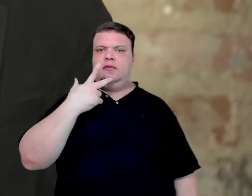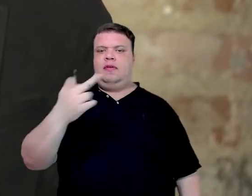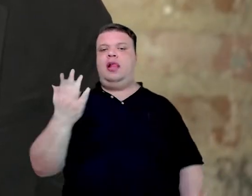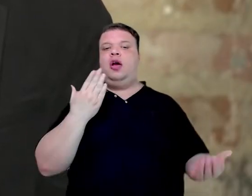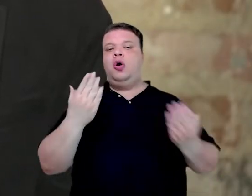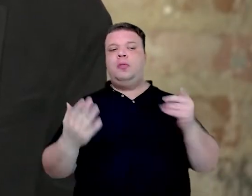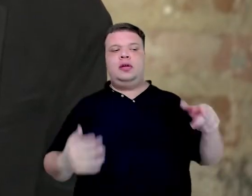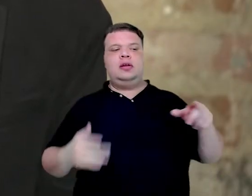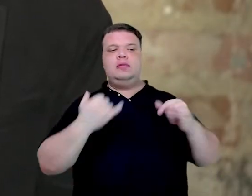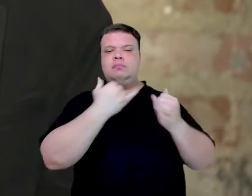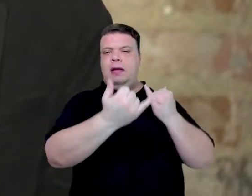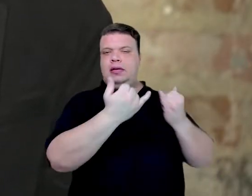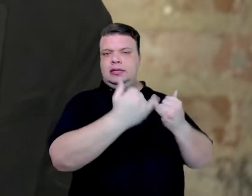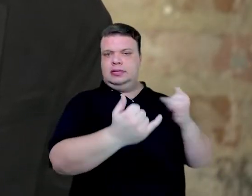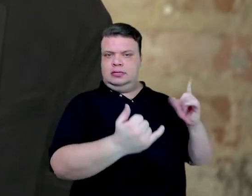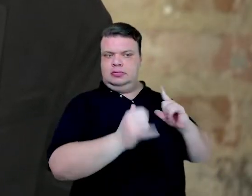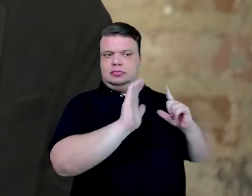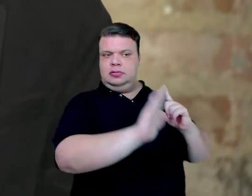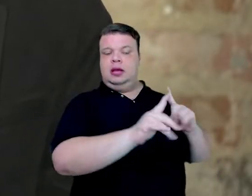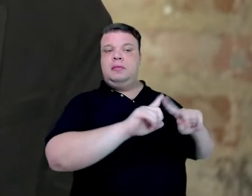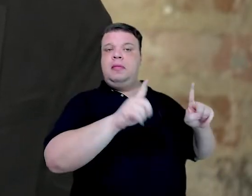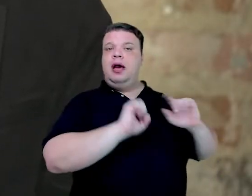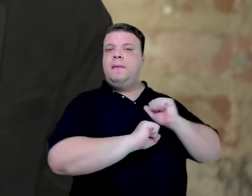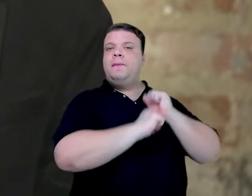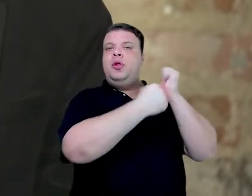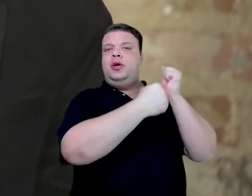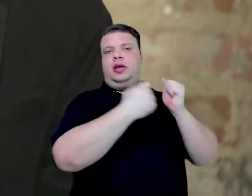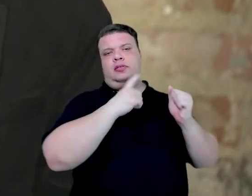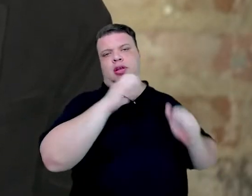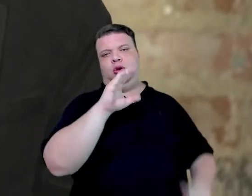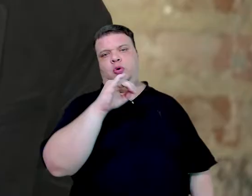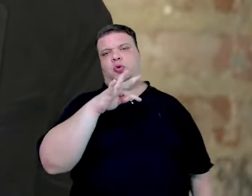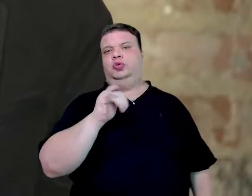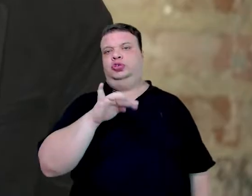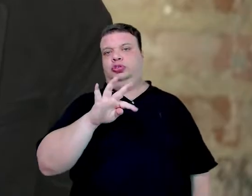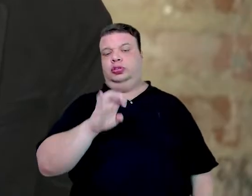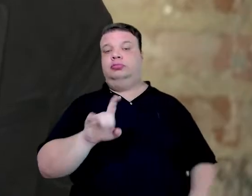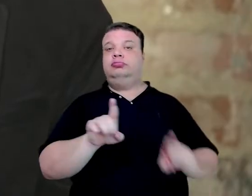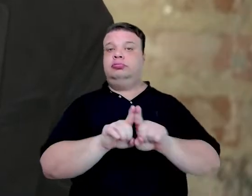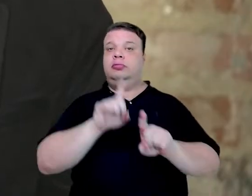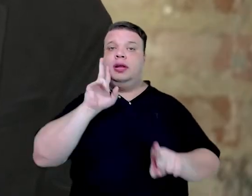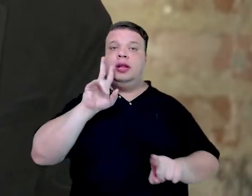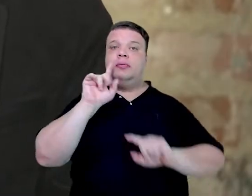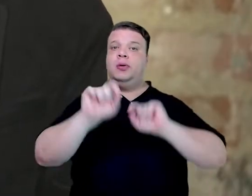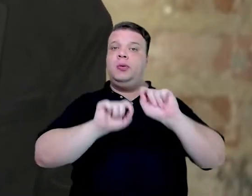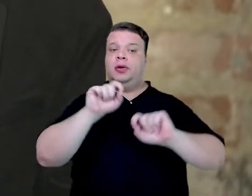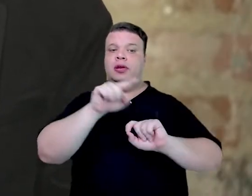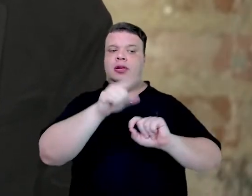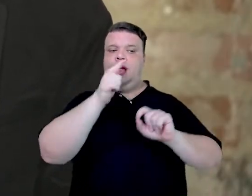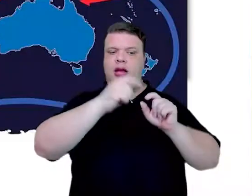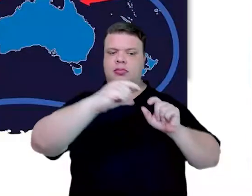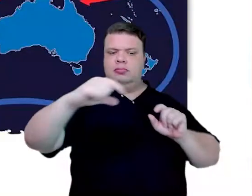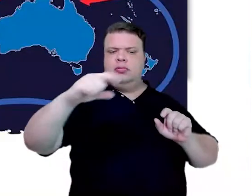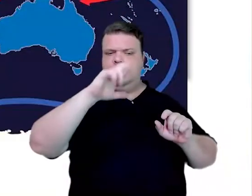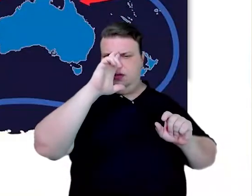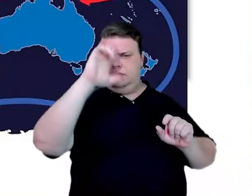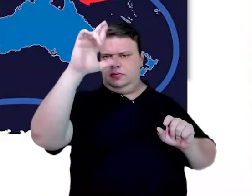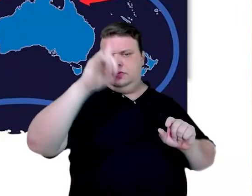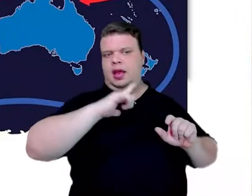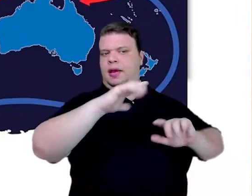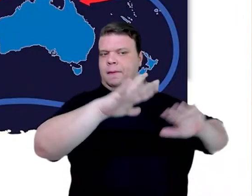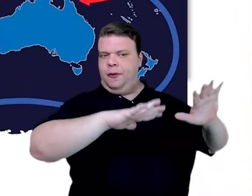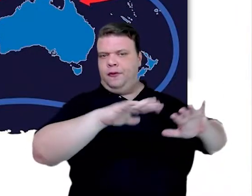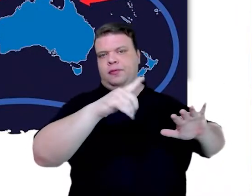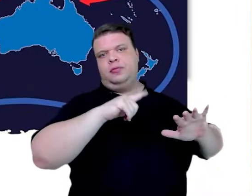climas mais temperados que os das regiões de latitudes semelhantes, mas bloqueadas por continentes. Além disso,